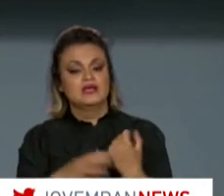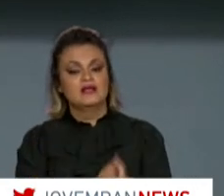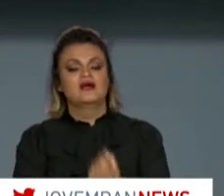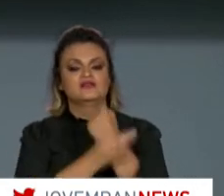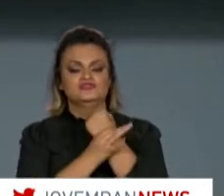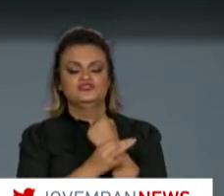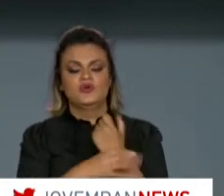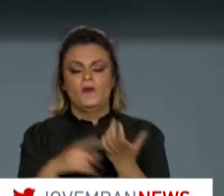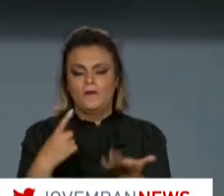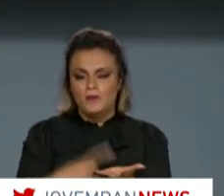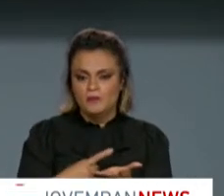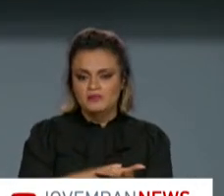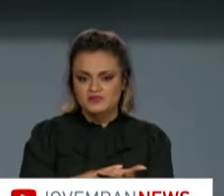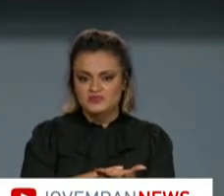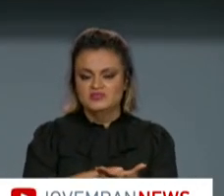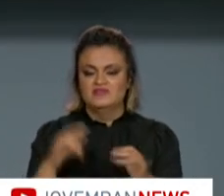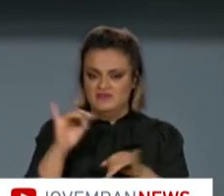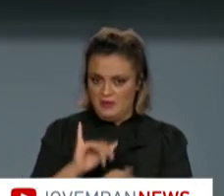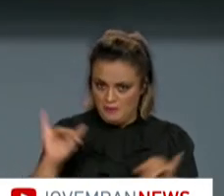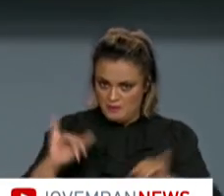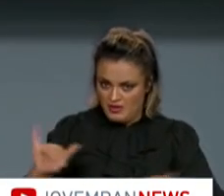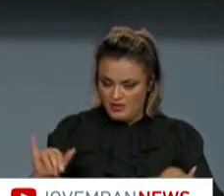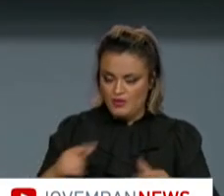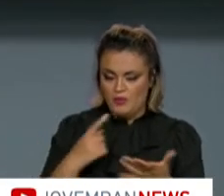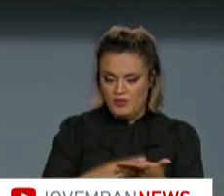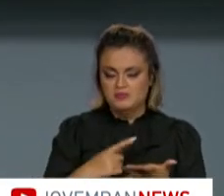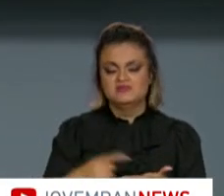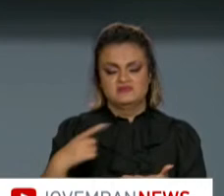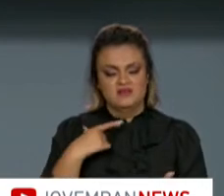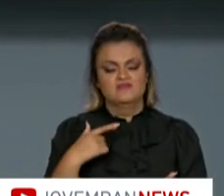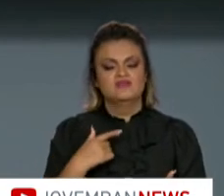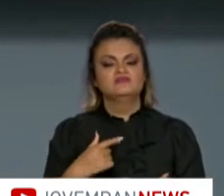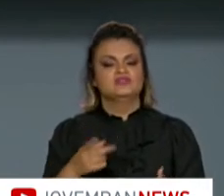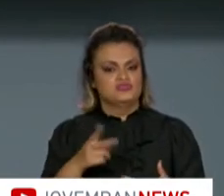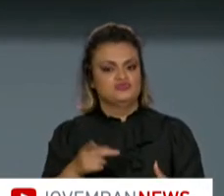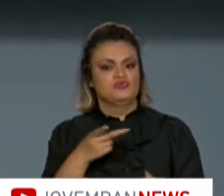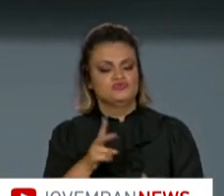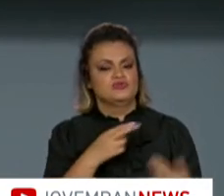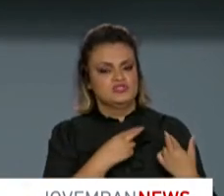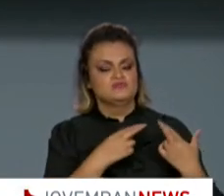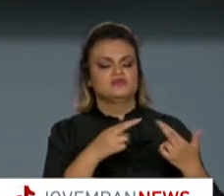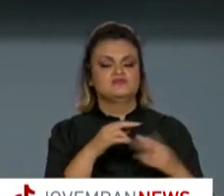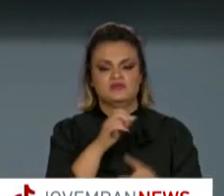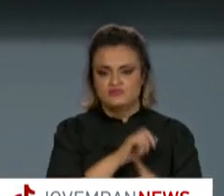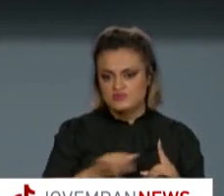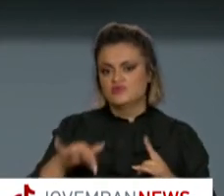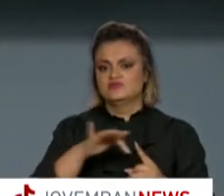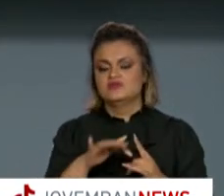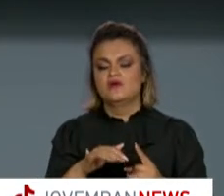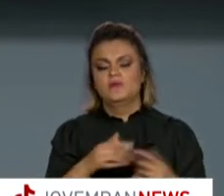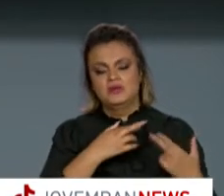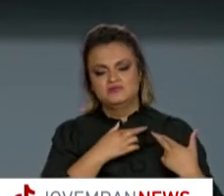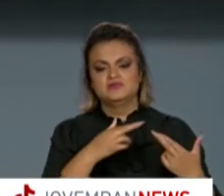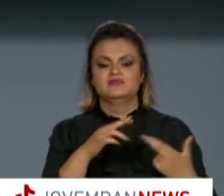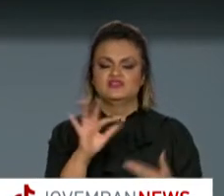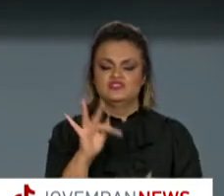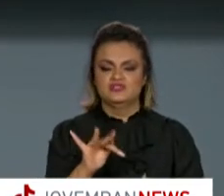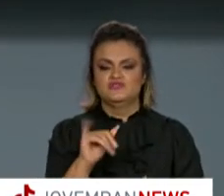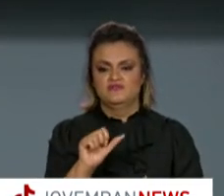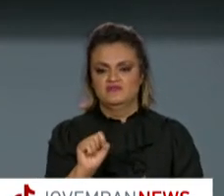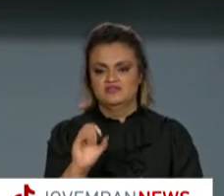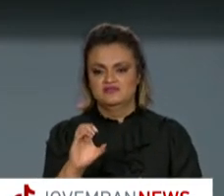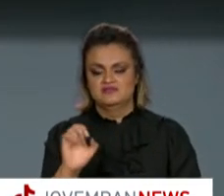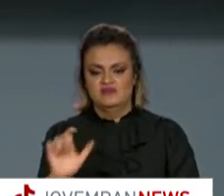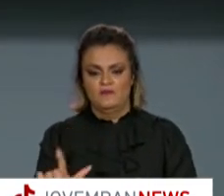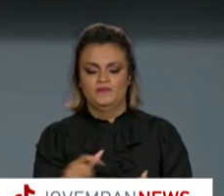garantir os compromissos de campanha que são de responsabilidade social com responsabilidade fiscal.